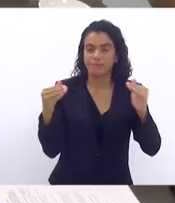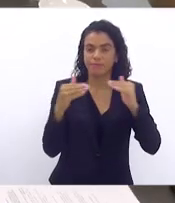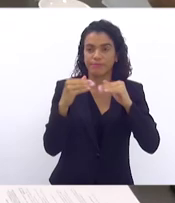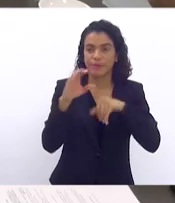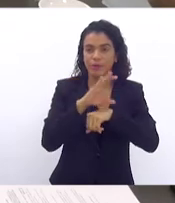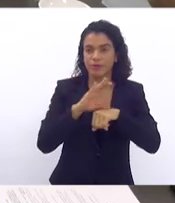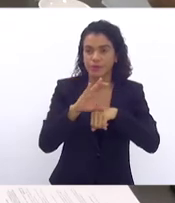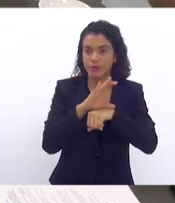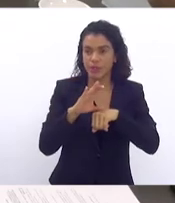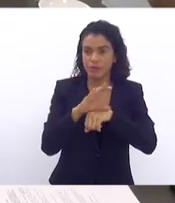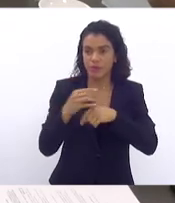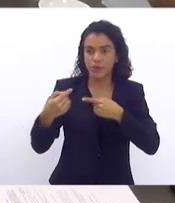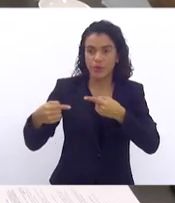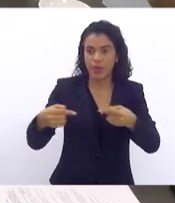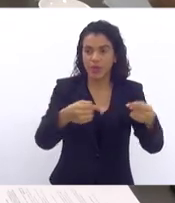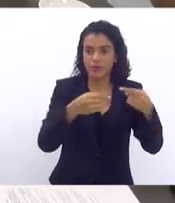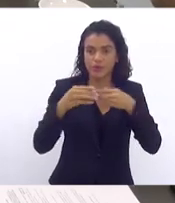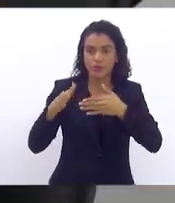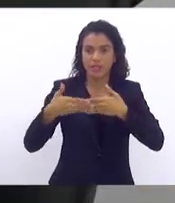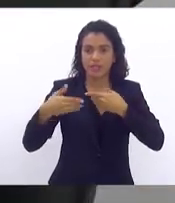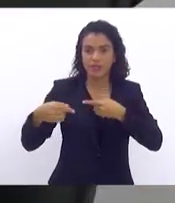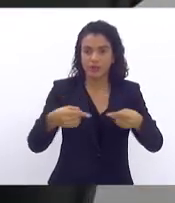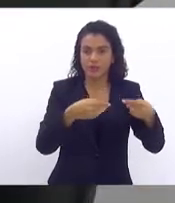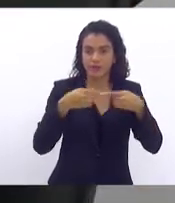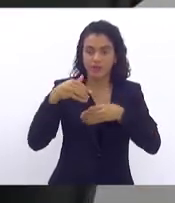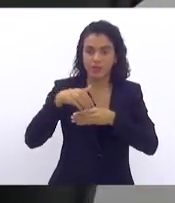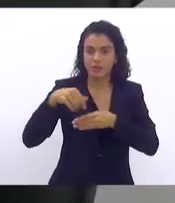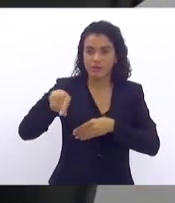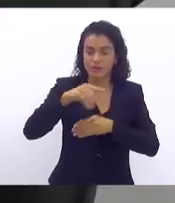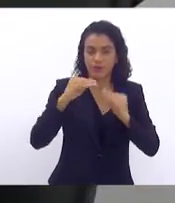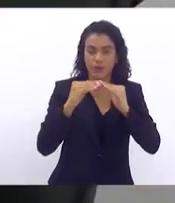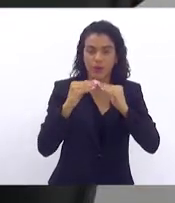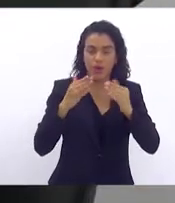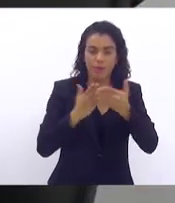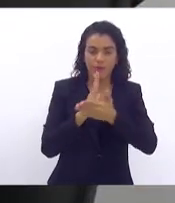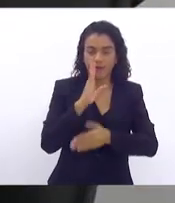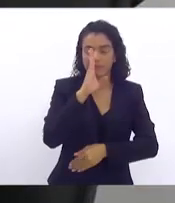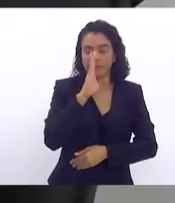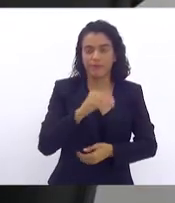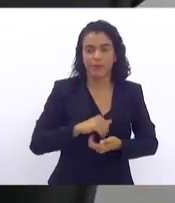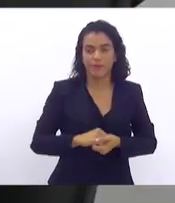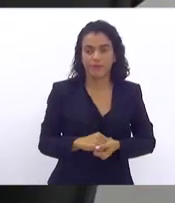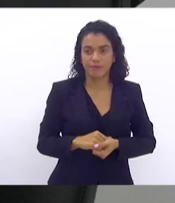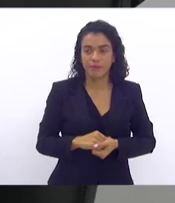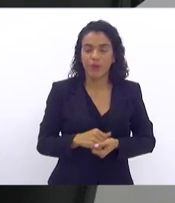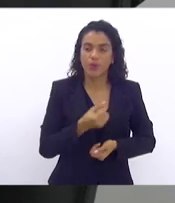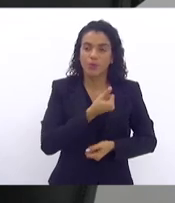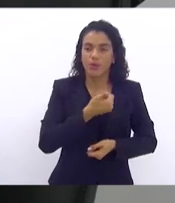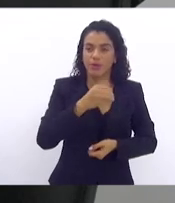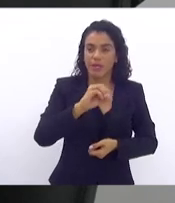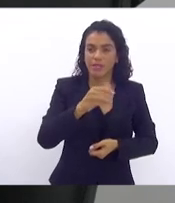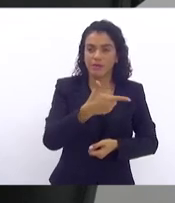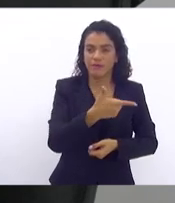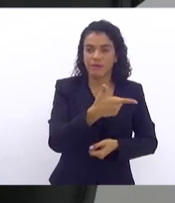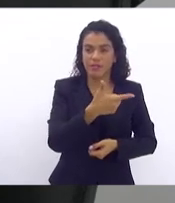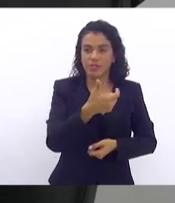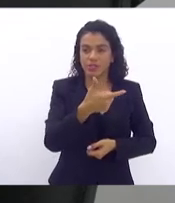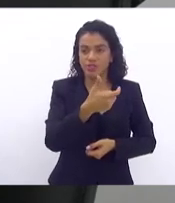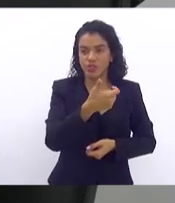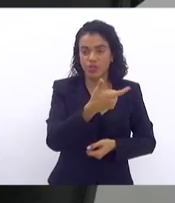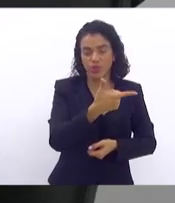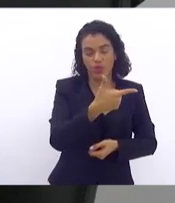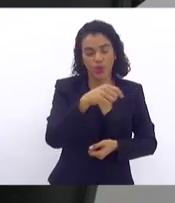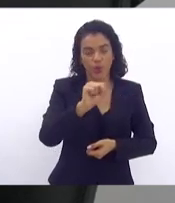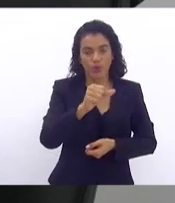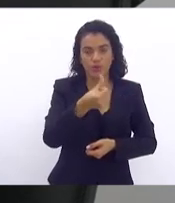discussão. Presidente. Não havendo quem queira discutir, encerrada a discussão. Em votação, os senhores que aprovam, permaneçam como estão, aprovado. 10 da pauta, o PL 2860